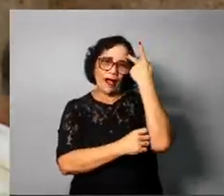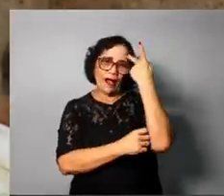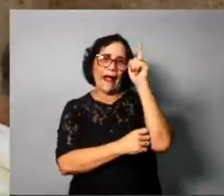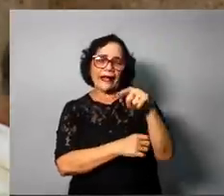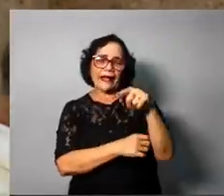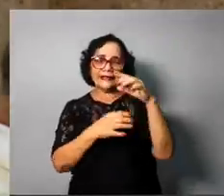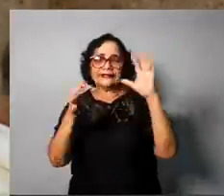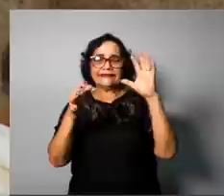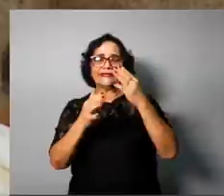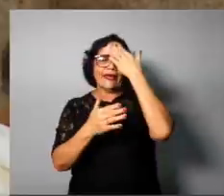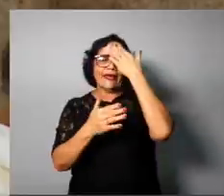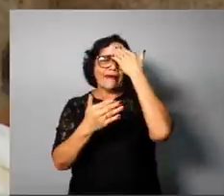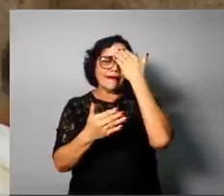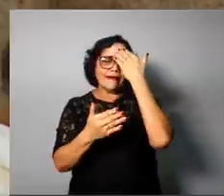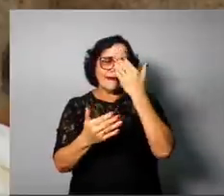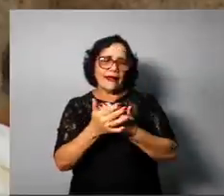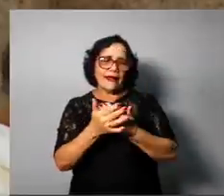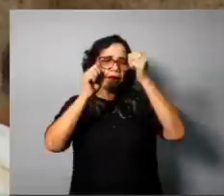graça.